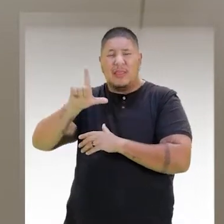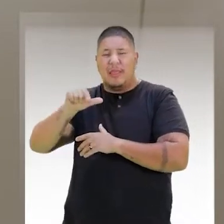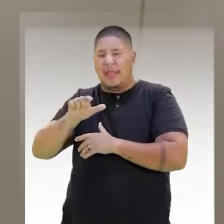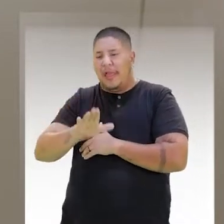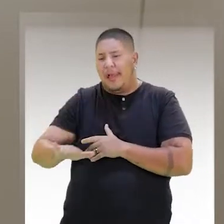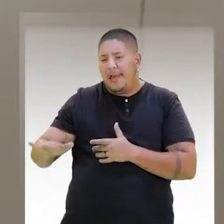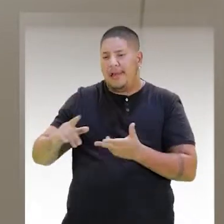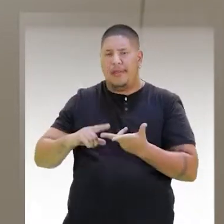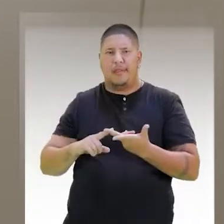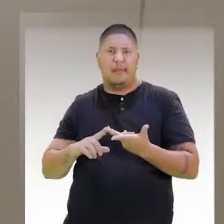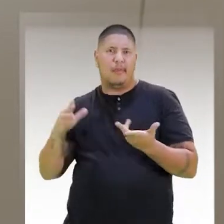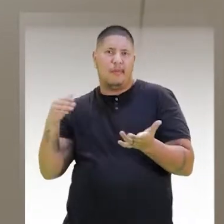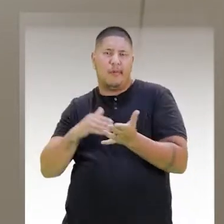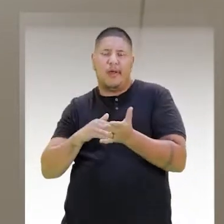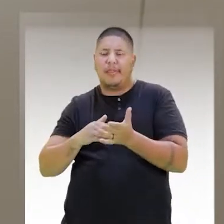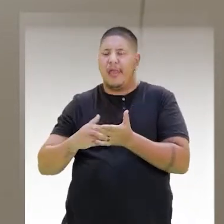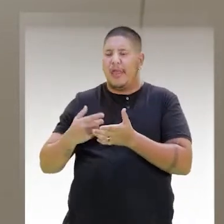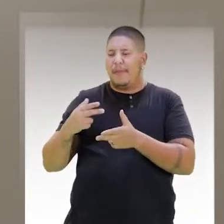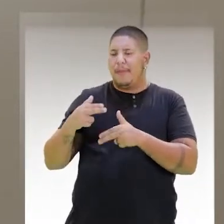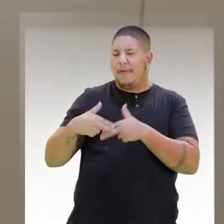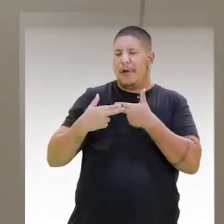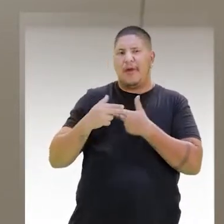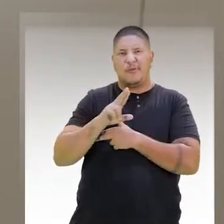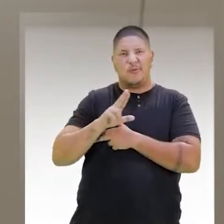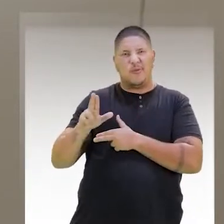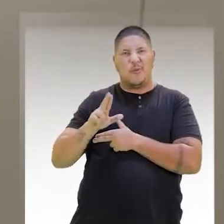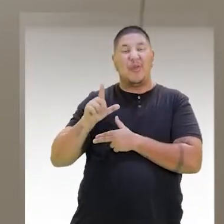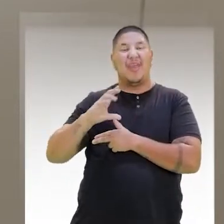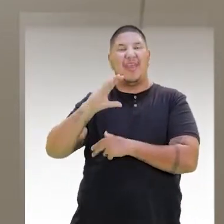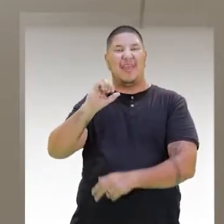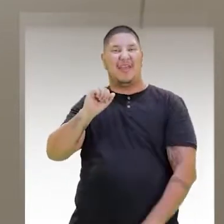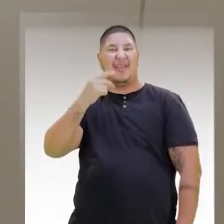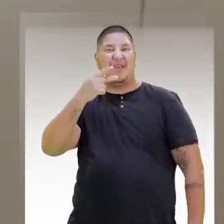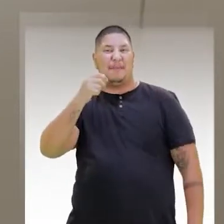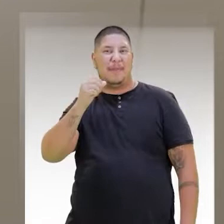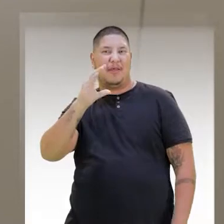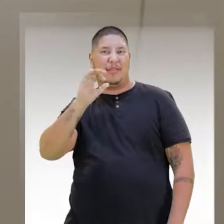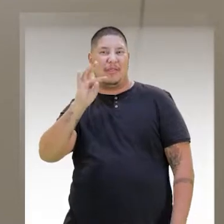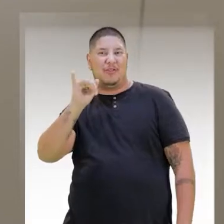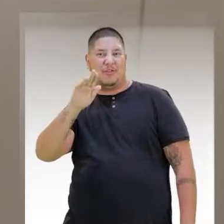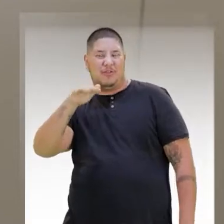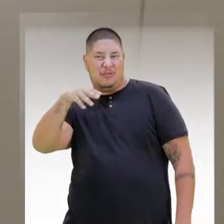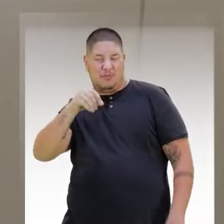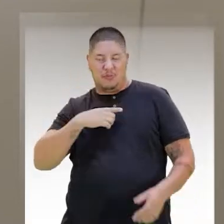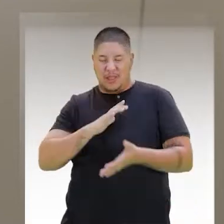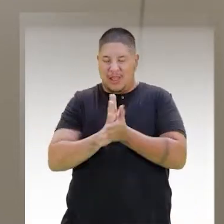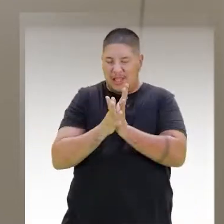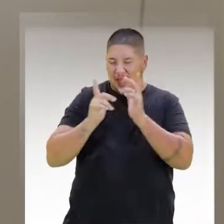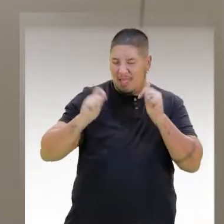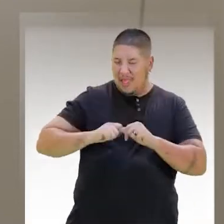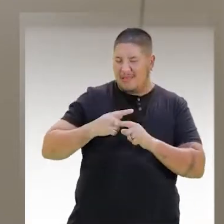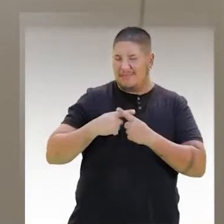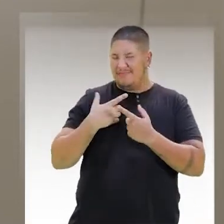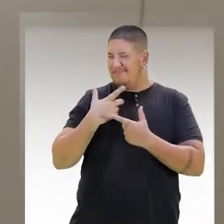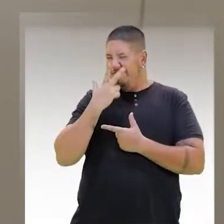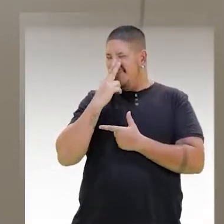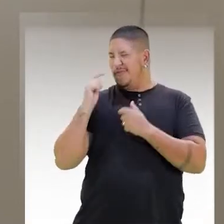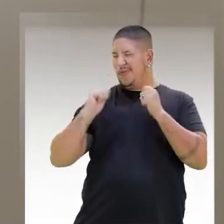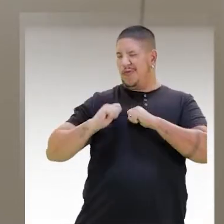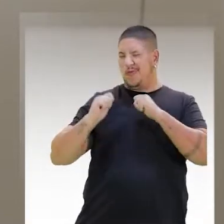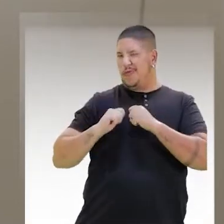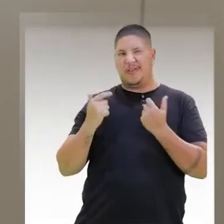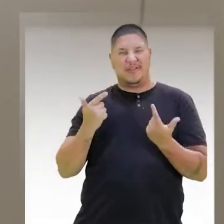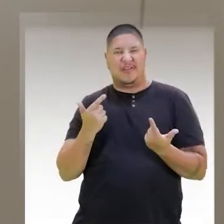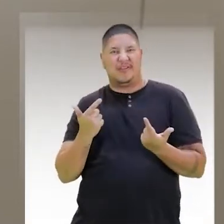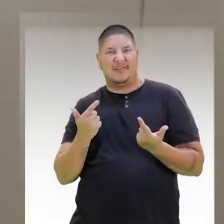crianças, ou até pelo próprio nome do preconceito dado, que é o capacitismo, porque sempre tem essa ideia que eles não são capazes